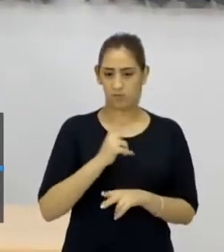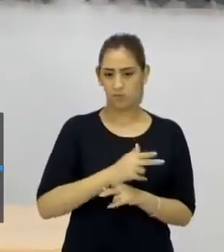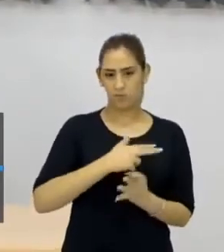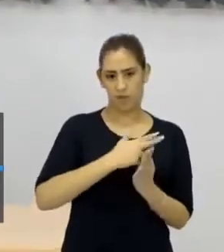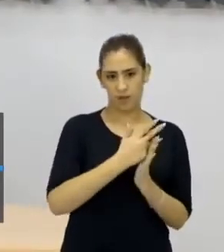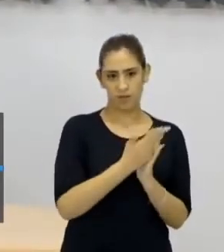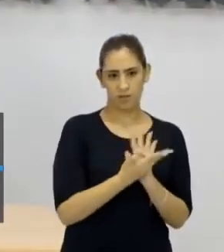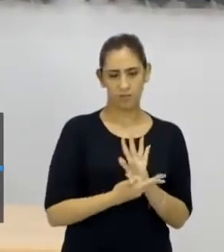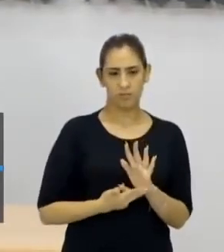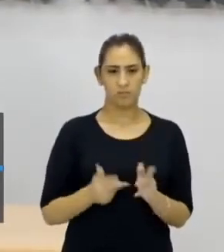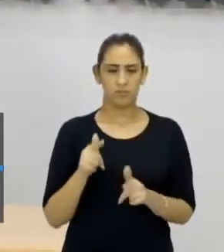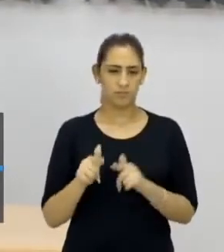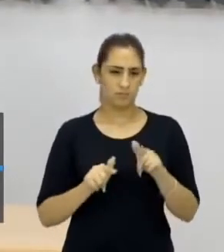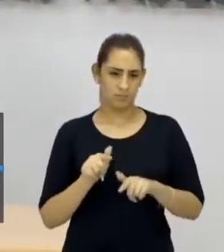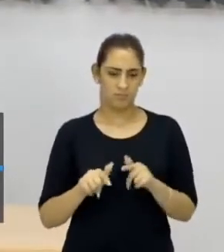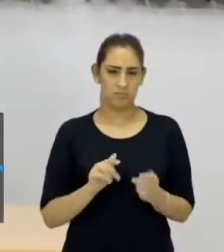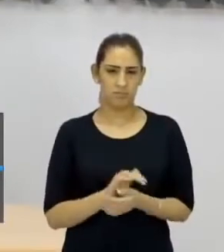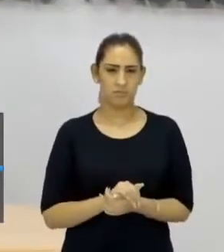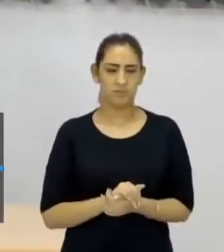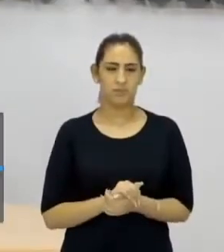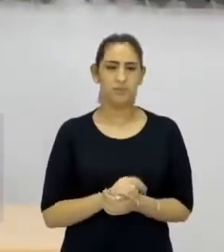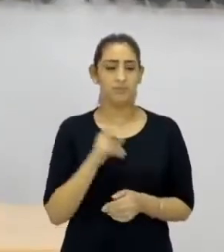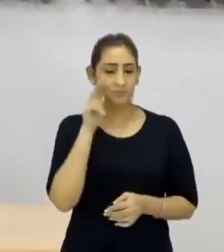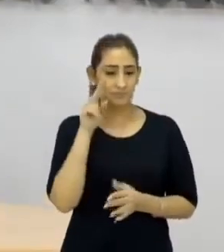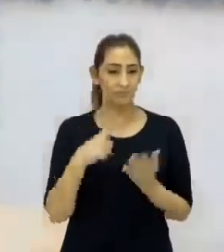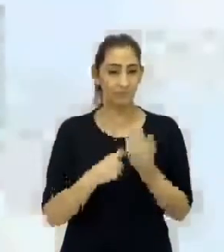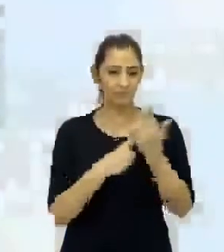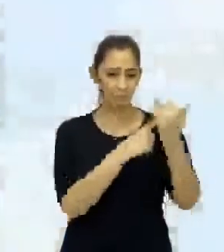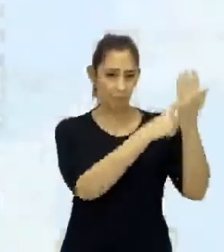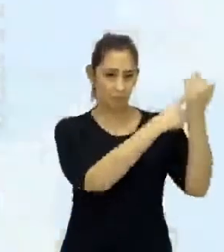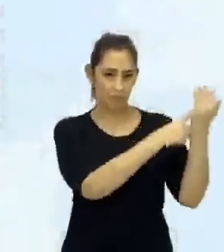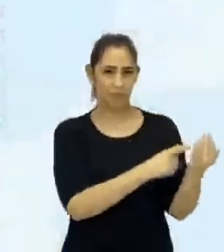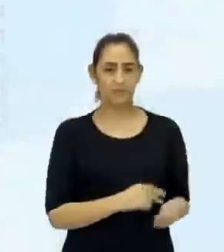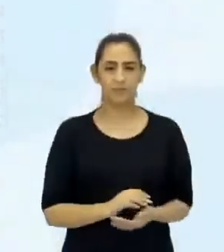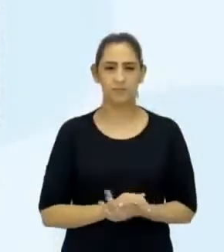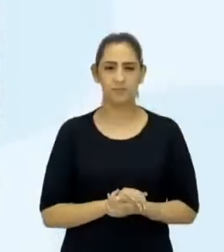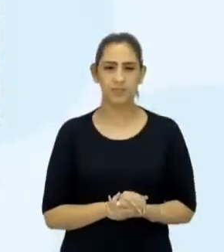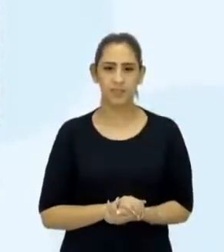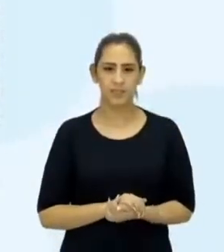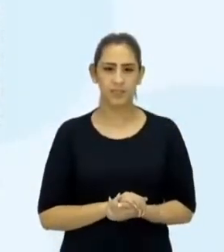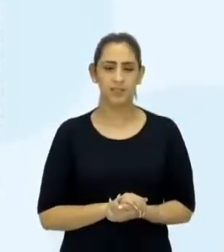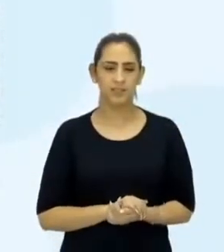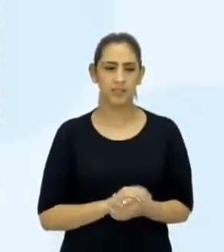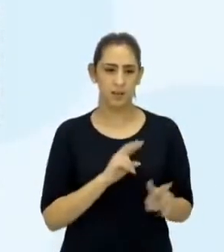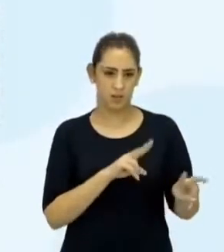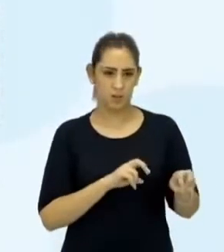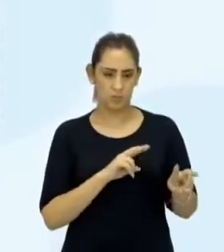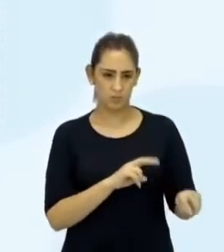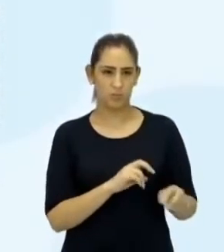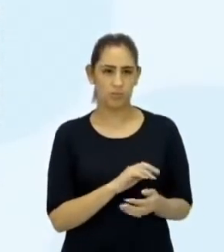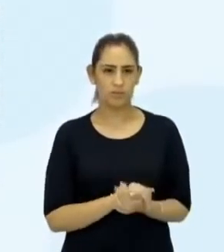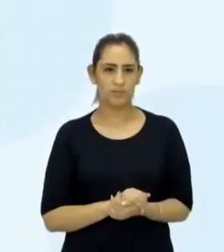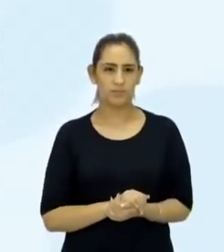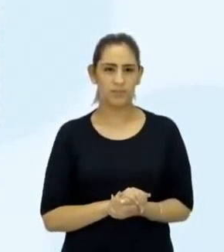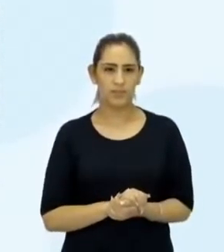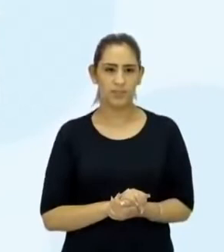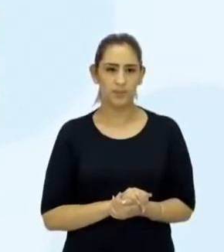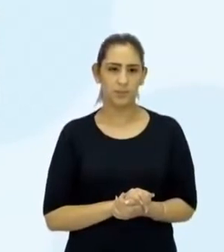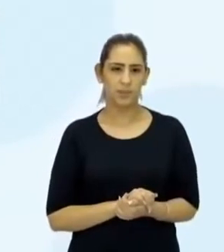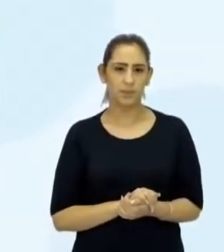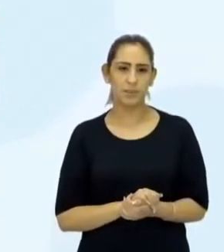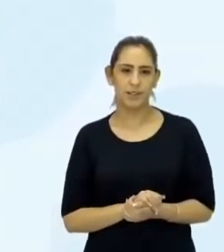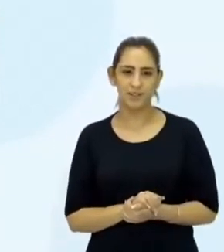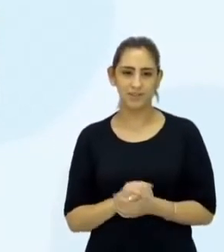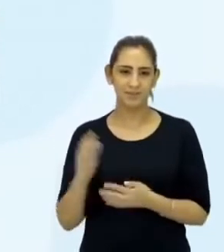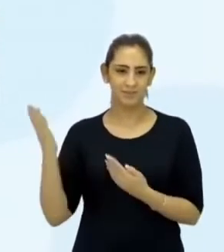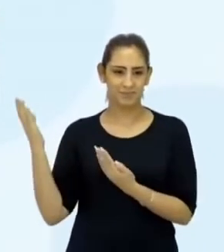da agropecuária. Vamos lá ver aí a tecnologia na agricultura, já que falamos aí em modernização. Então, plantio direto, zoneamento